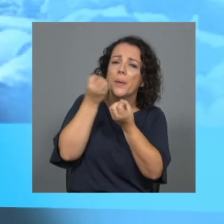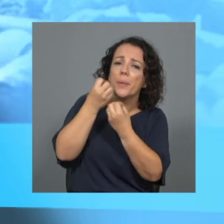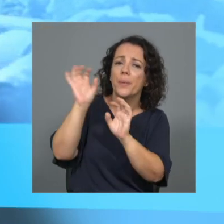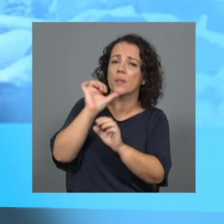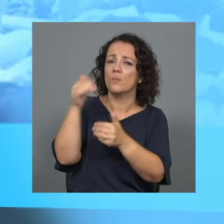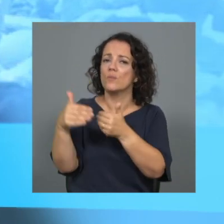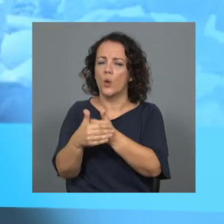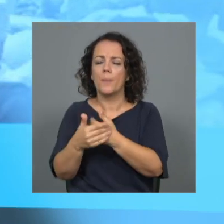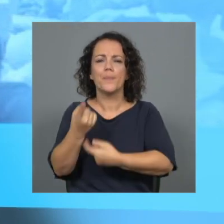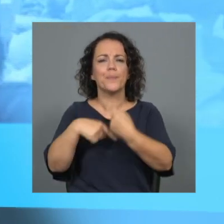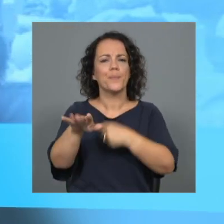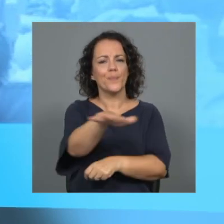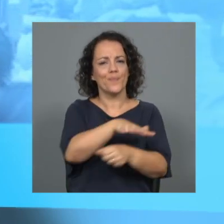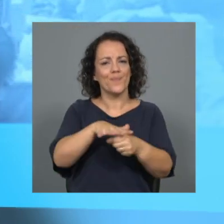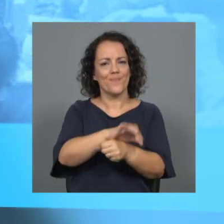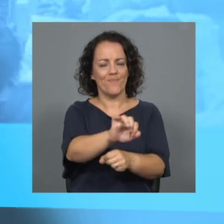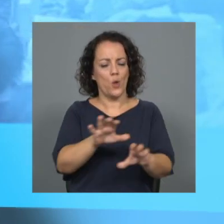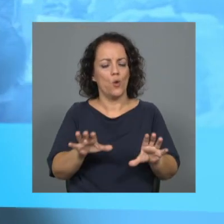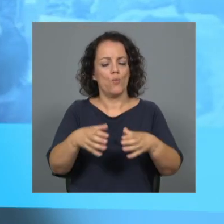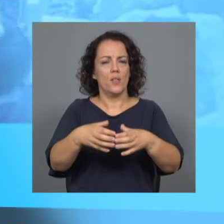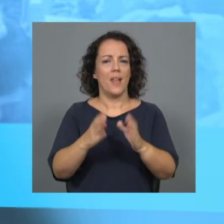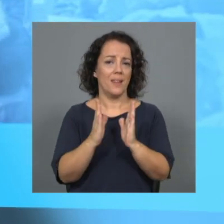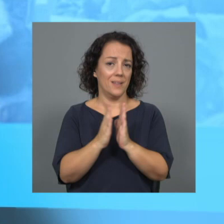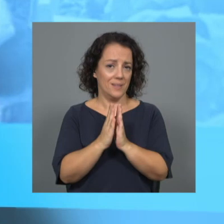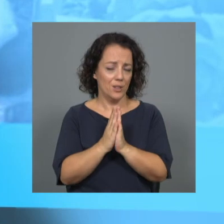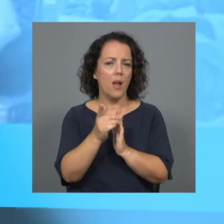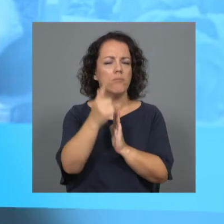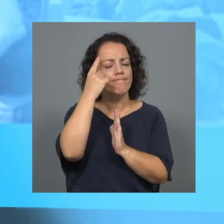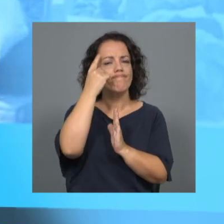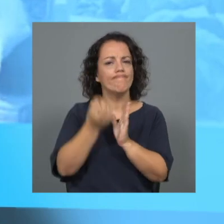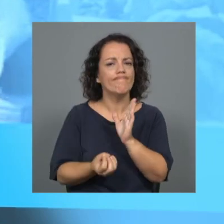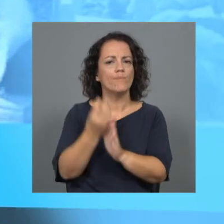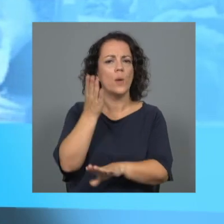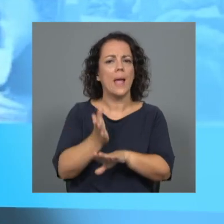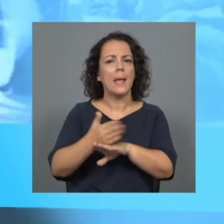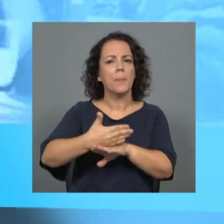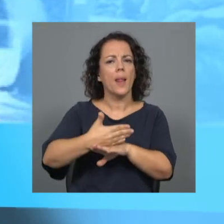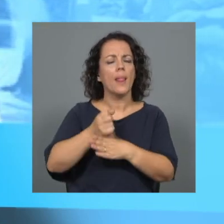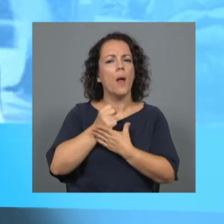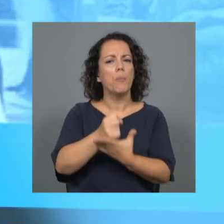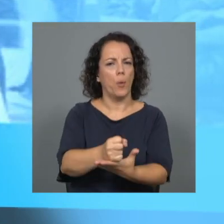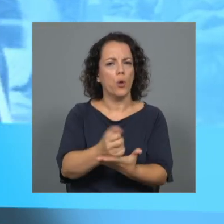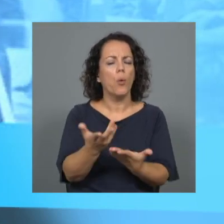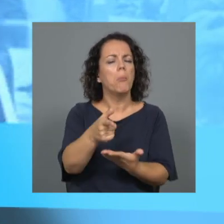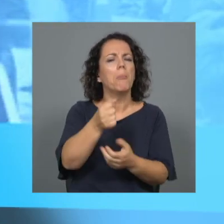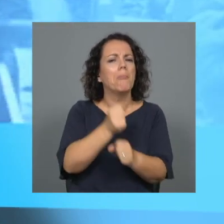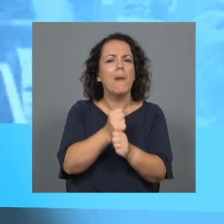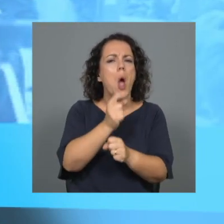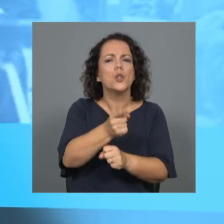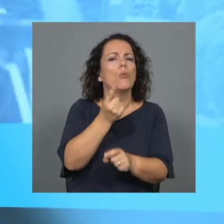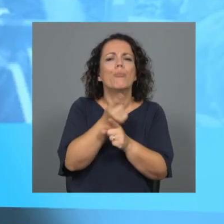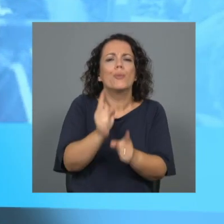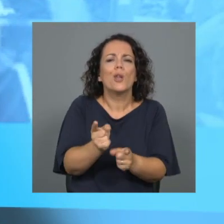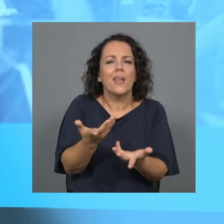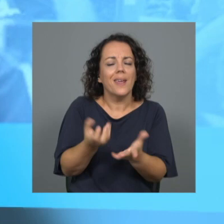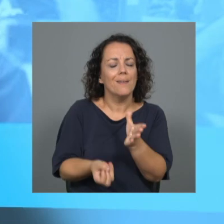Alhos Vedros decidiu-se criar um gabinete de apoio. O que é que ali se faz? Porquê é que